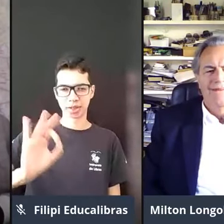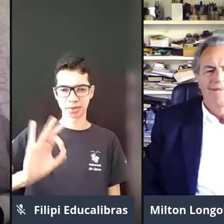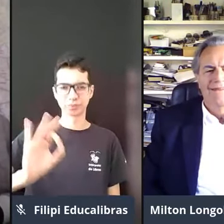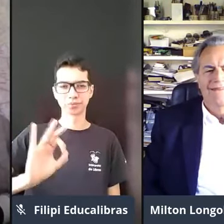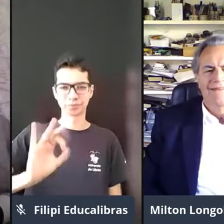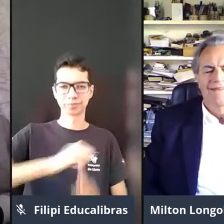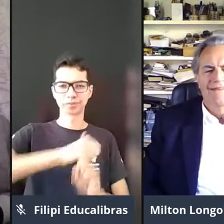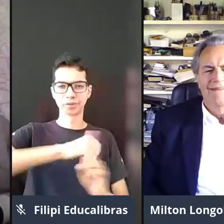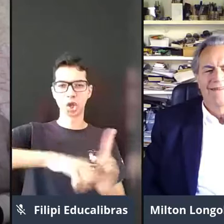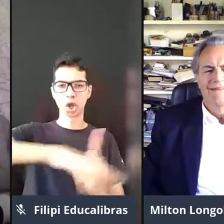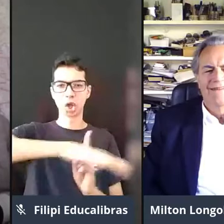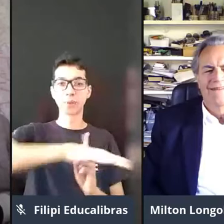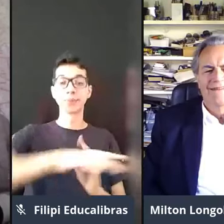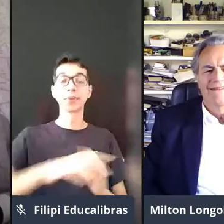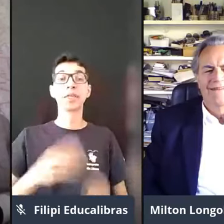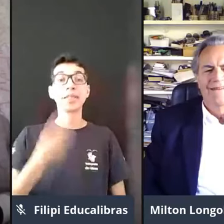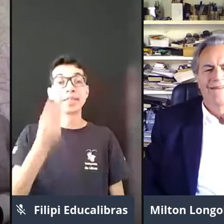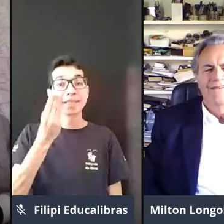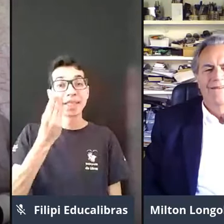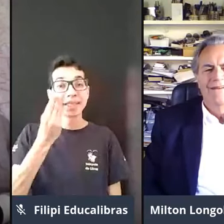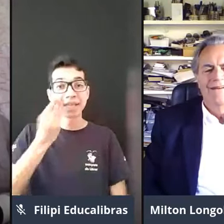jogar aqui na tela, no ar,